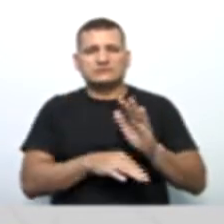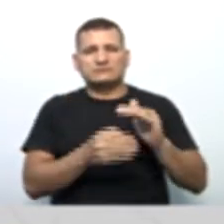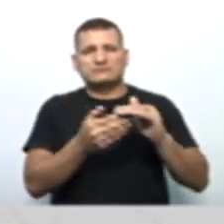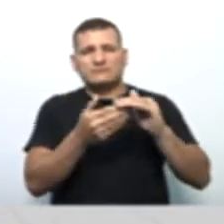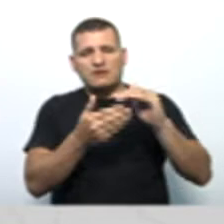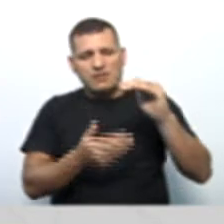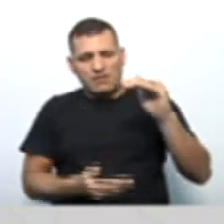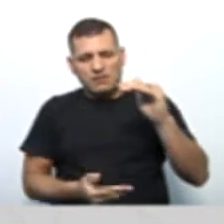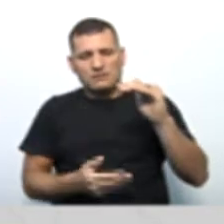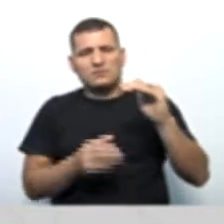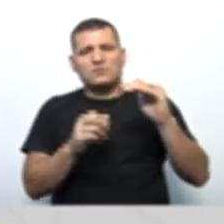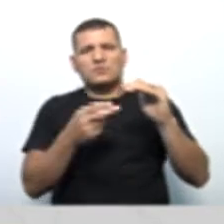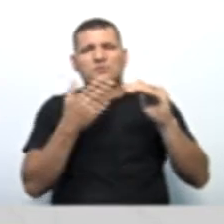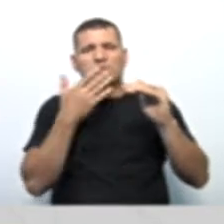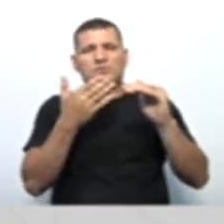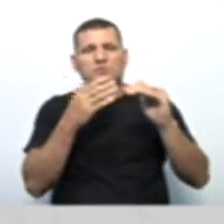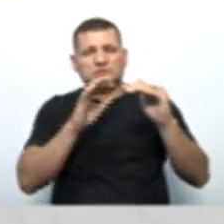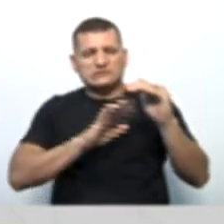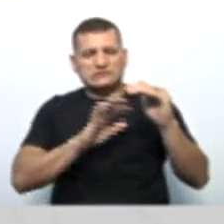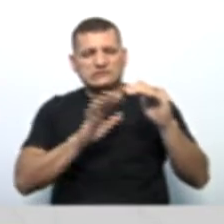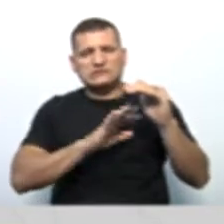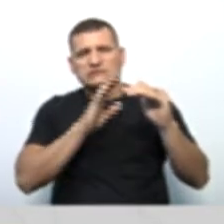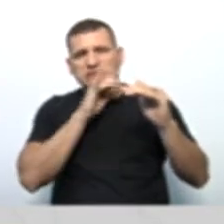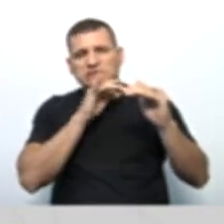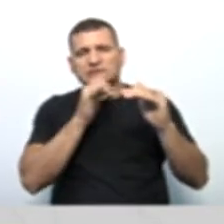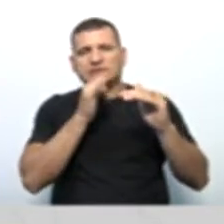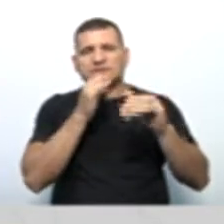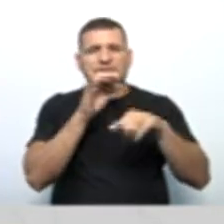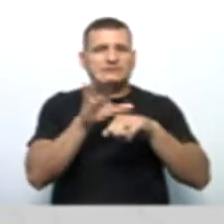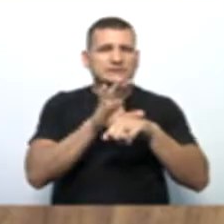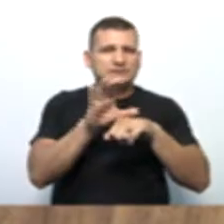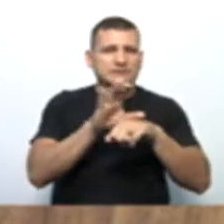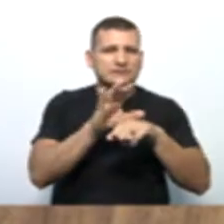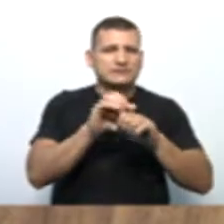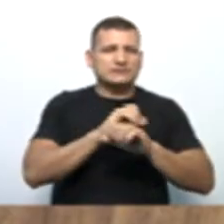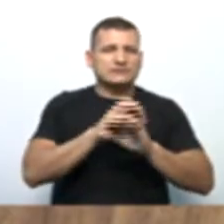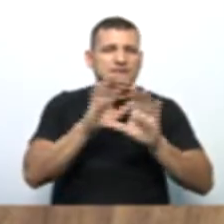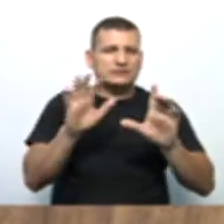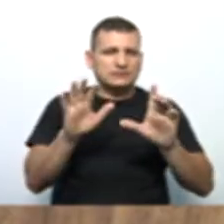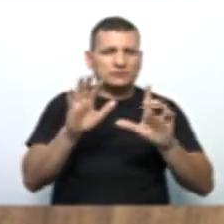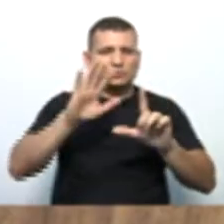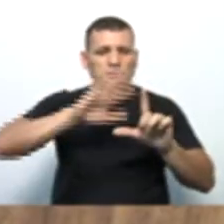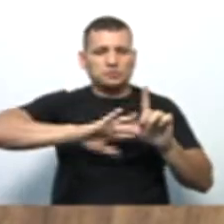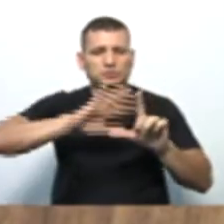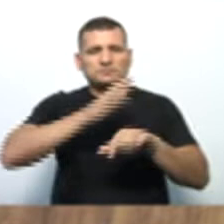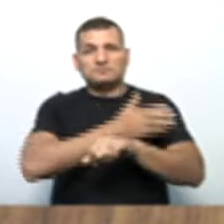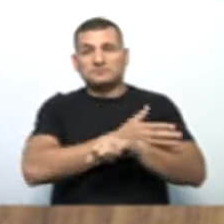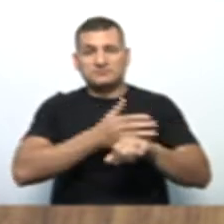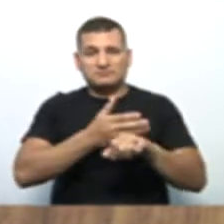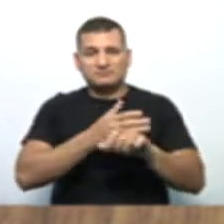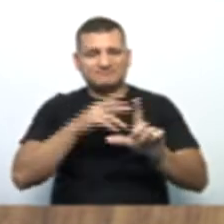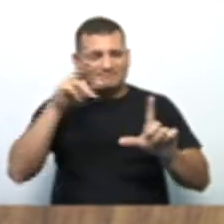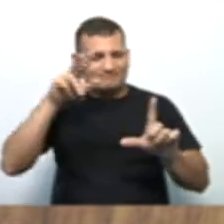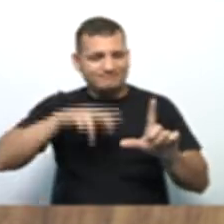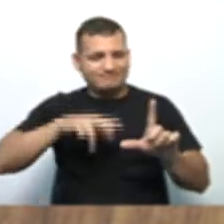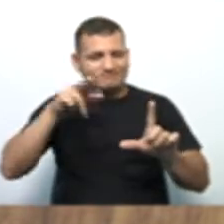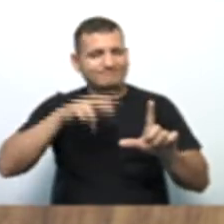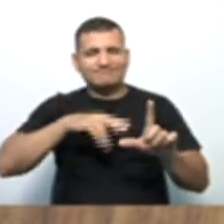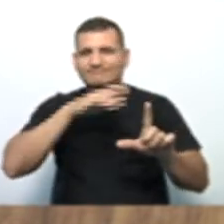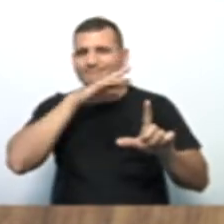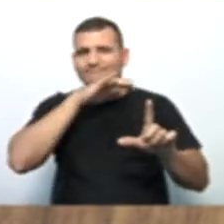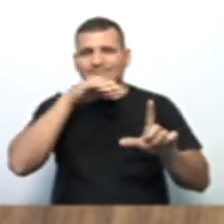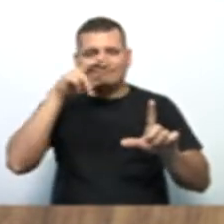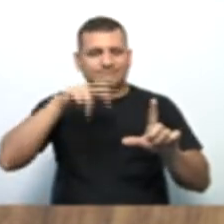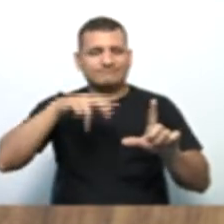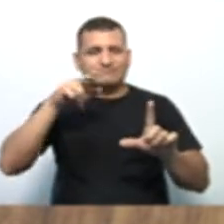você pega lá um cinza claro com fundo branco ela fica complicado para você ler pra você